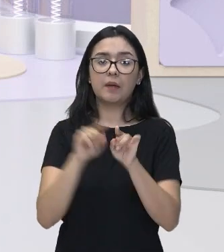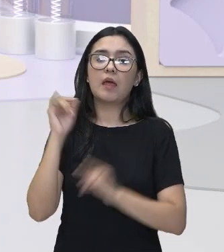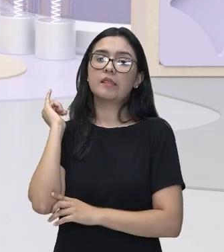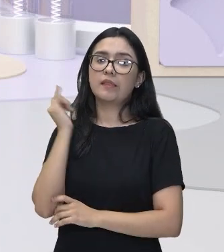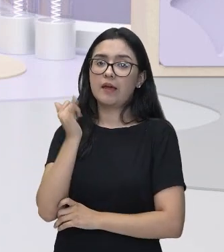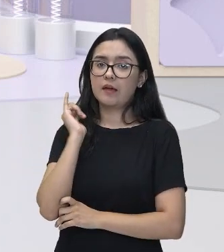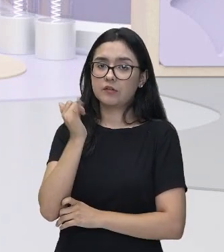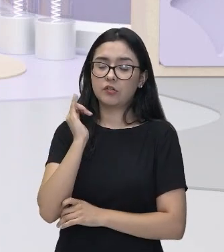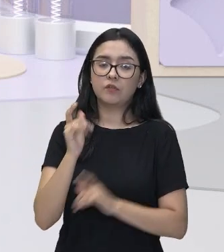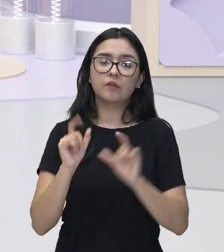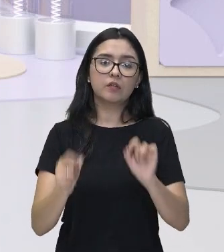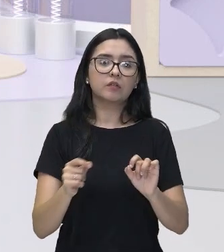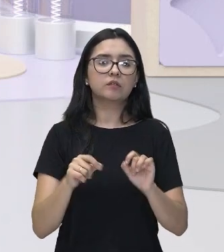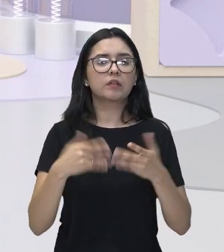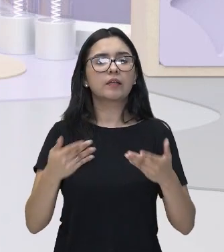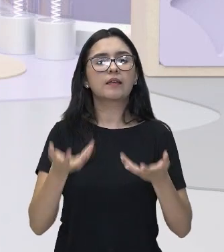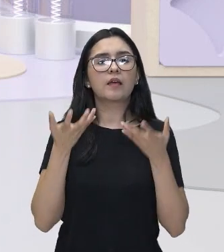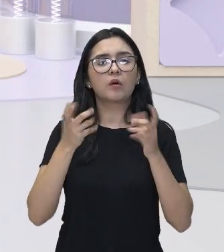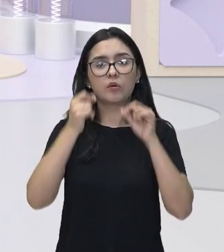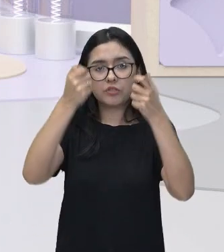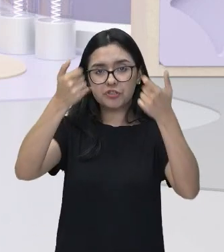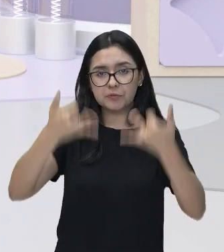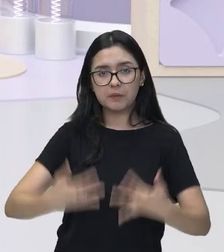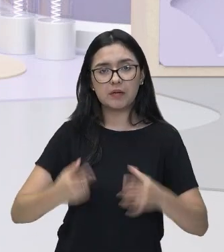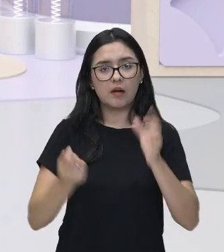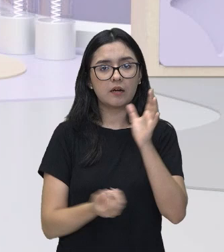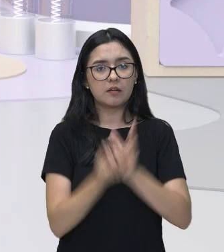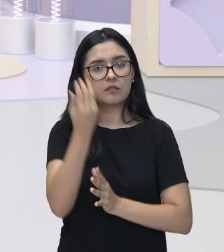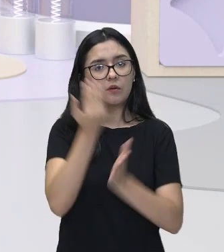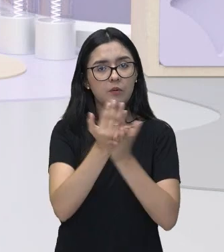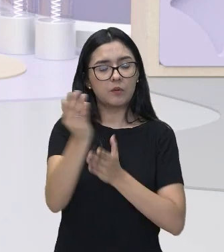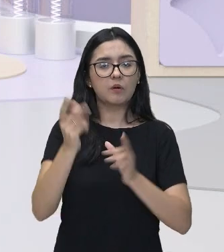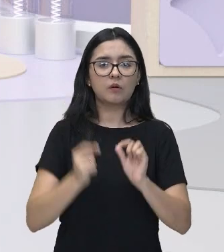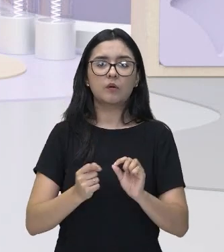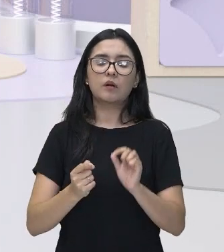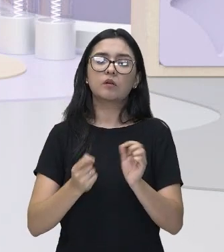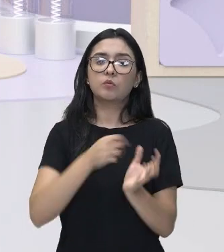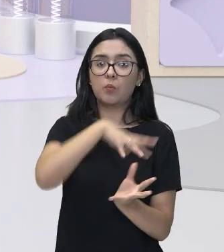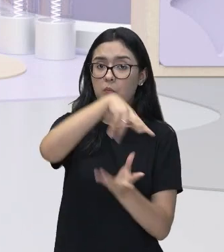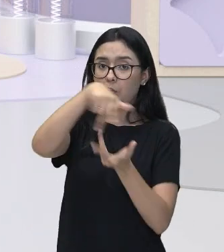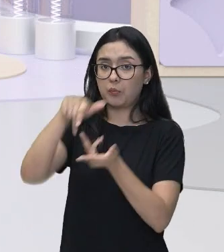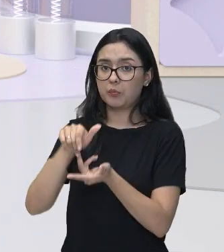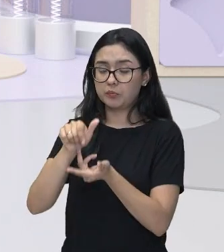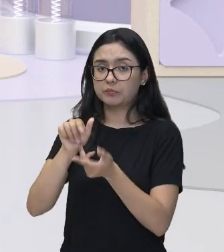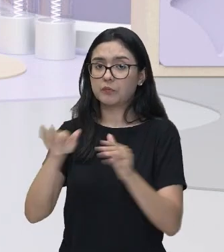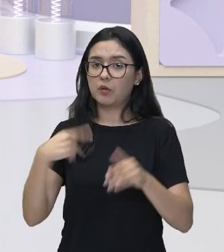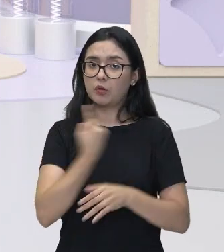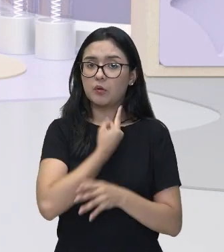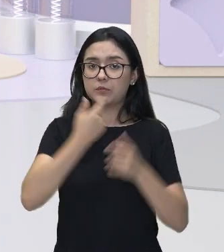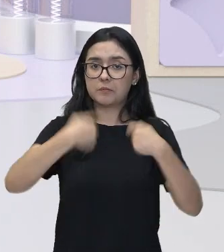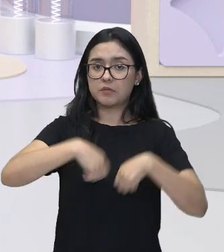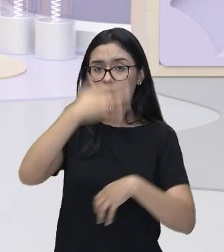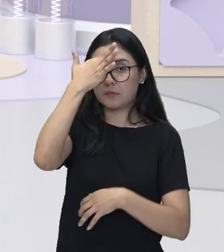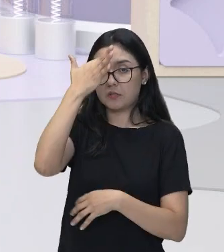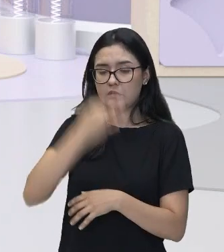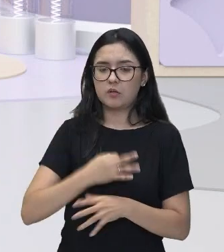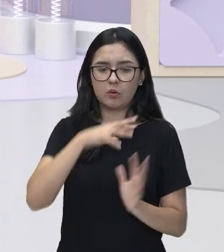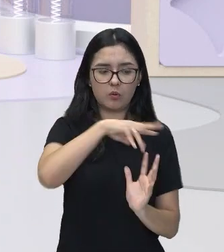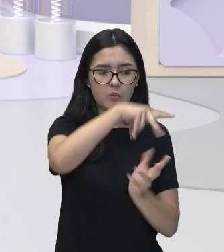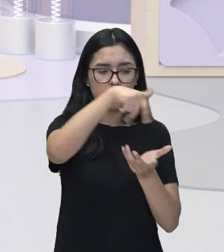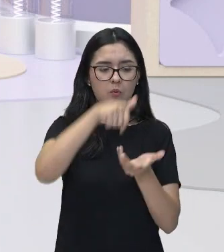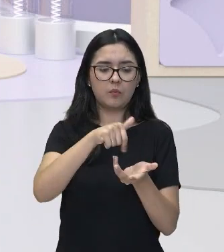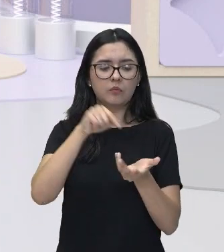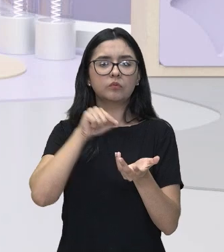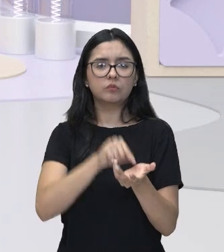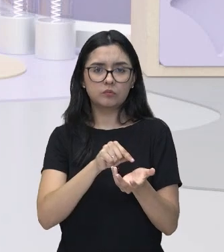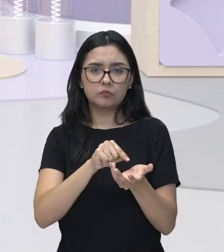narrativas buscam explicar a origem e o funcionamento do mundo. Aí temos que entender o mundo